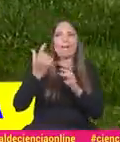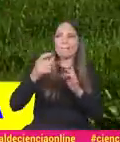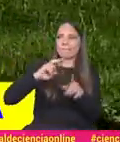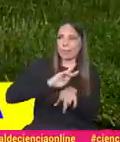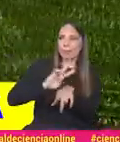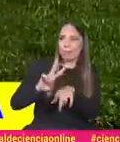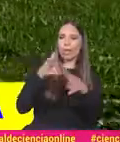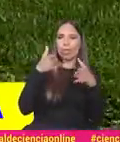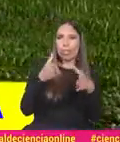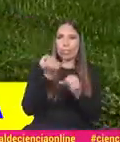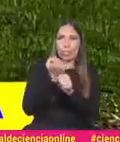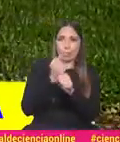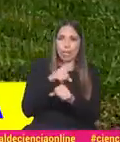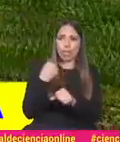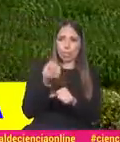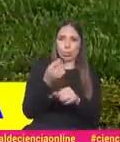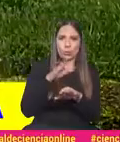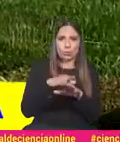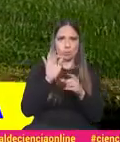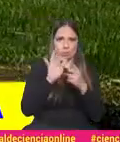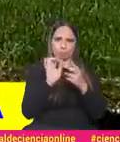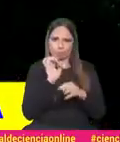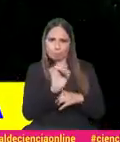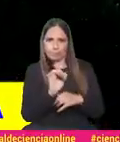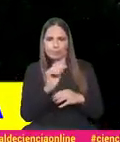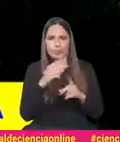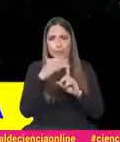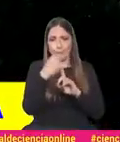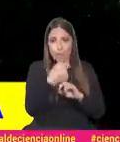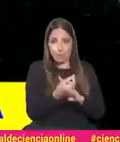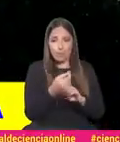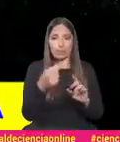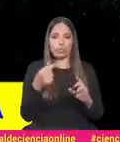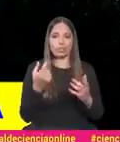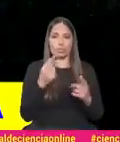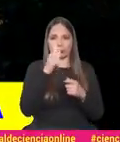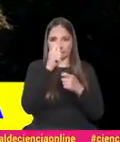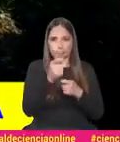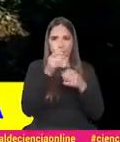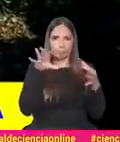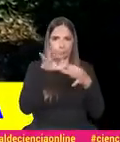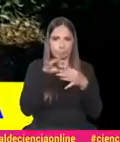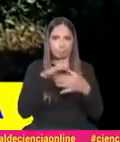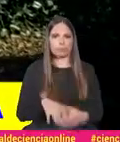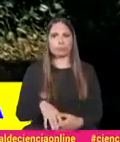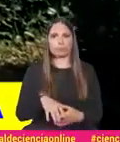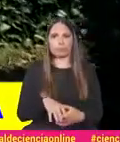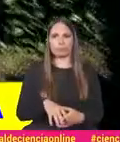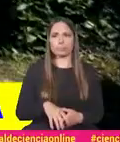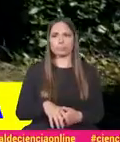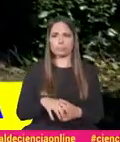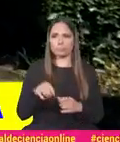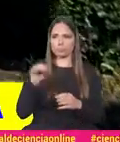foco do nosso trabalho, o reino vegetal e, com mais especificamente, as plantas de interesse agronómico. O banco nasceu